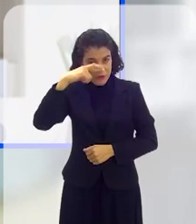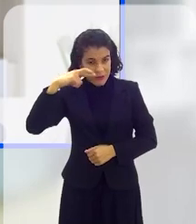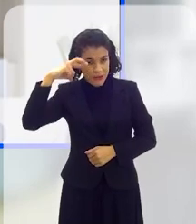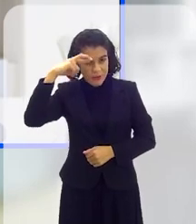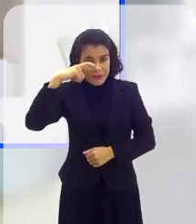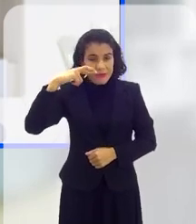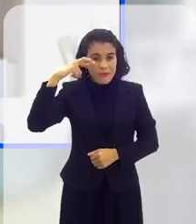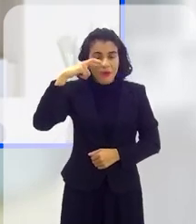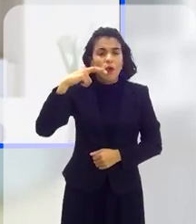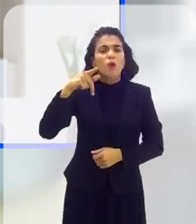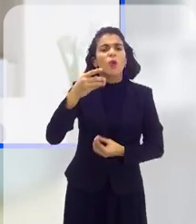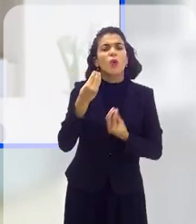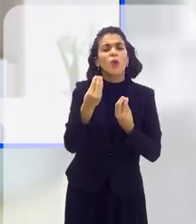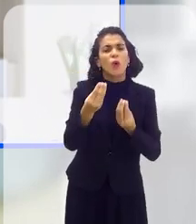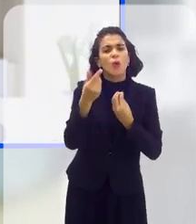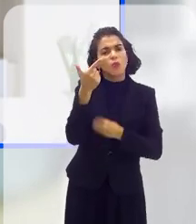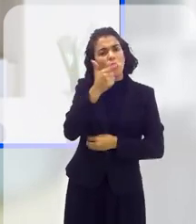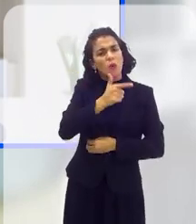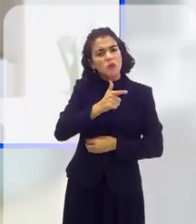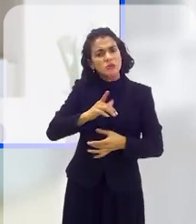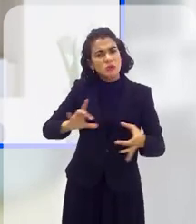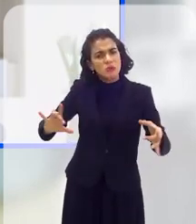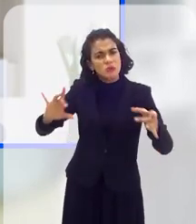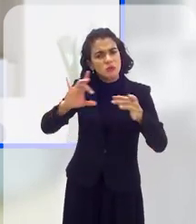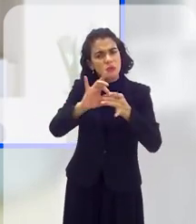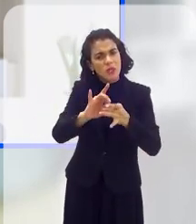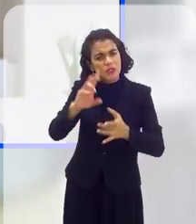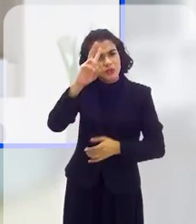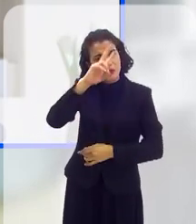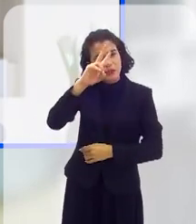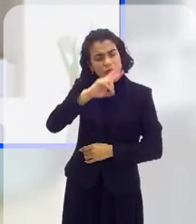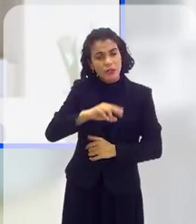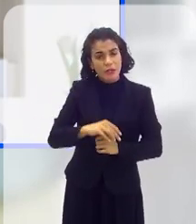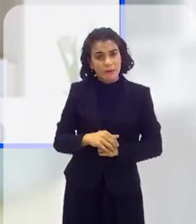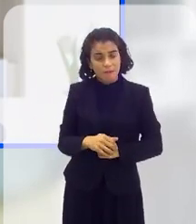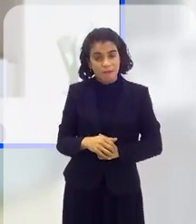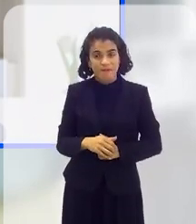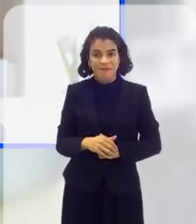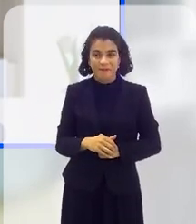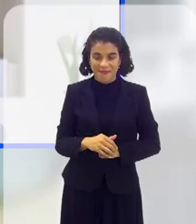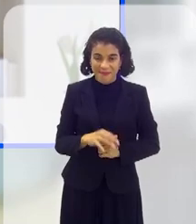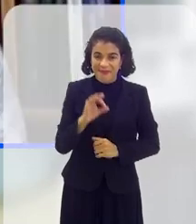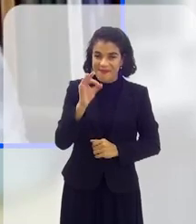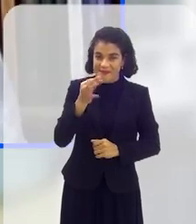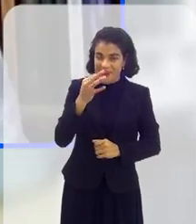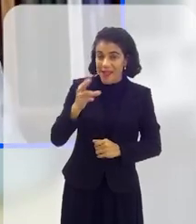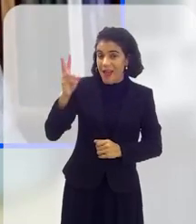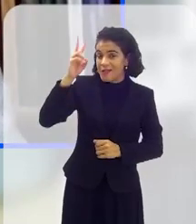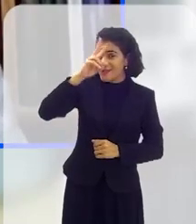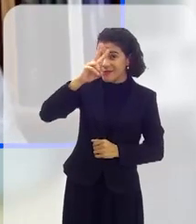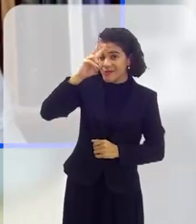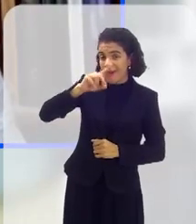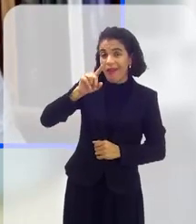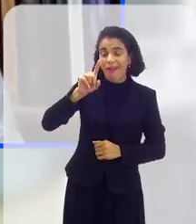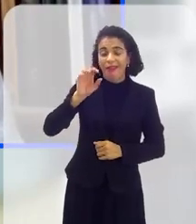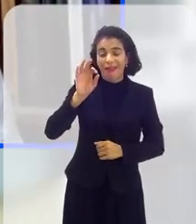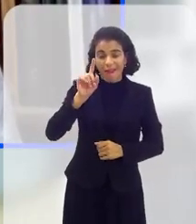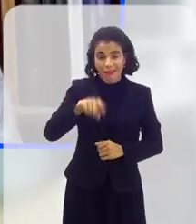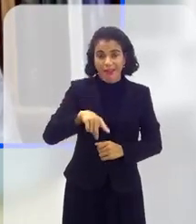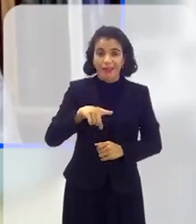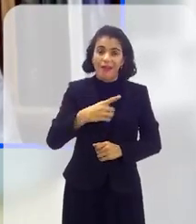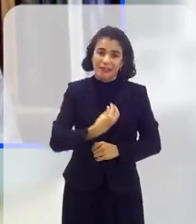essa investigação, né? Como é que você conseguiu entrelaçar aí essas duas histórias? A história é